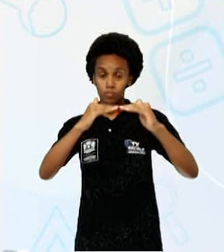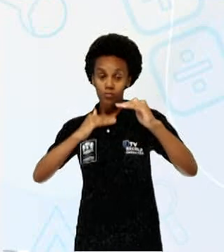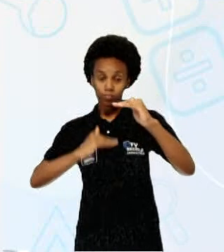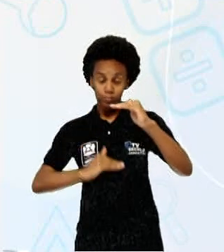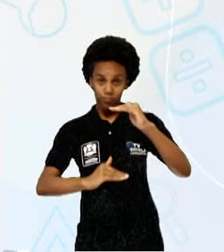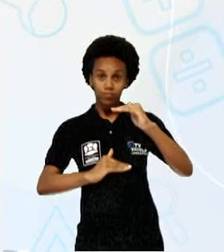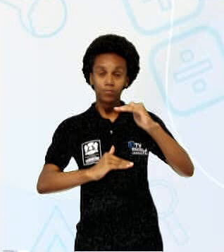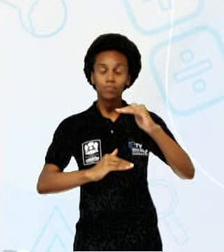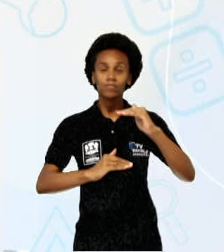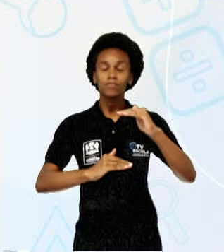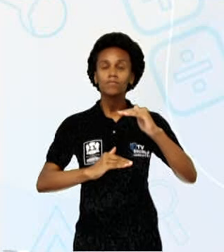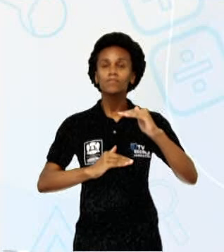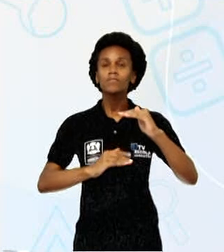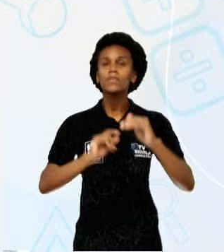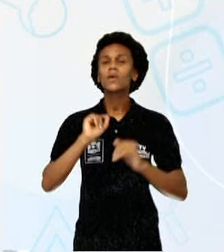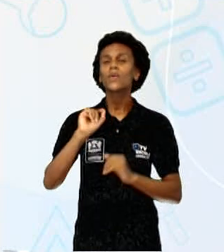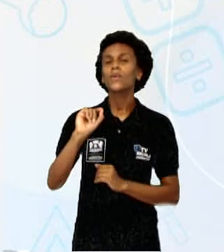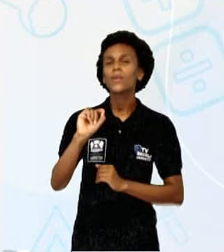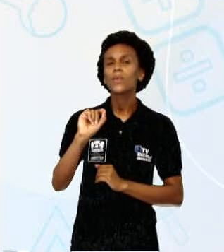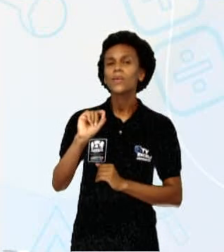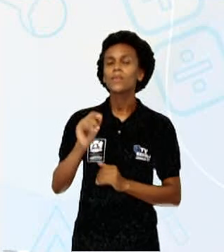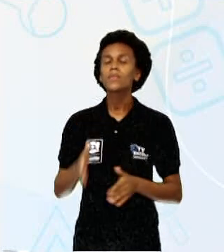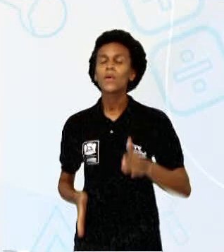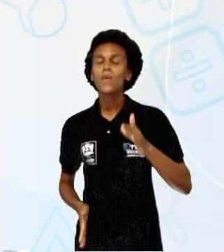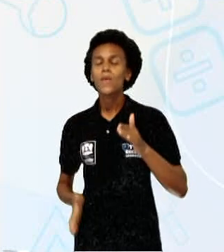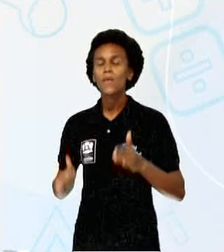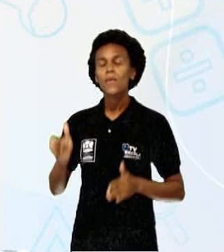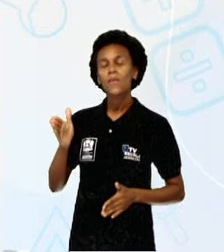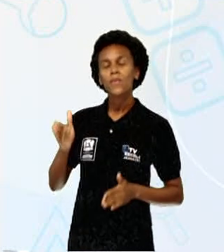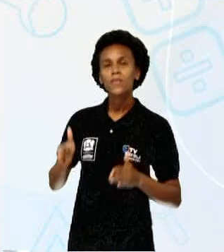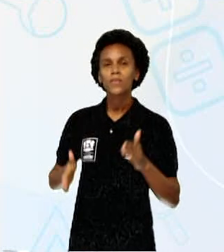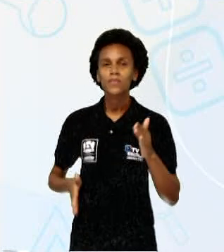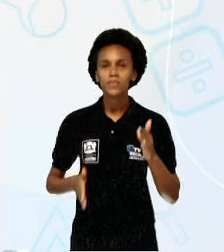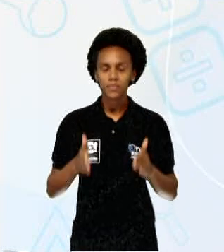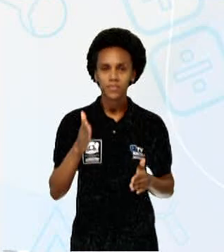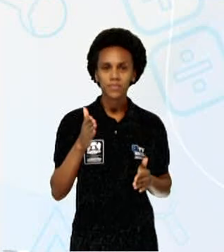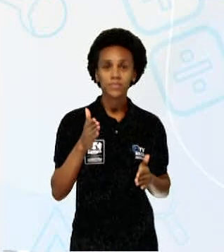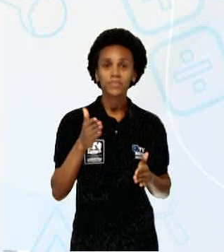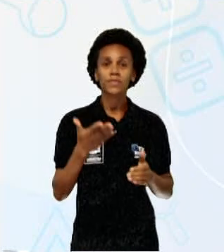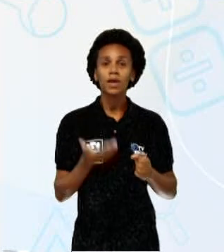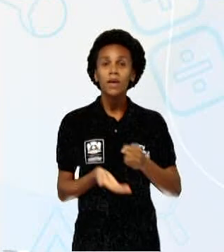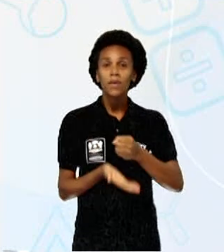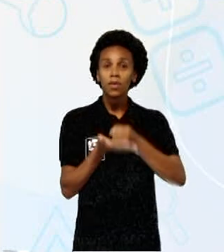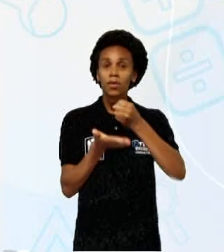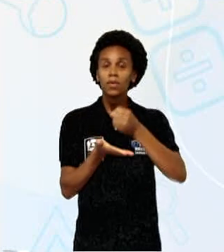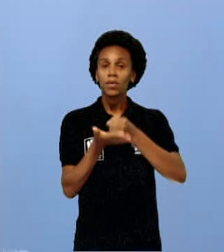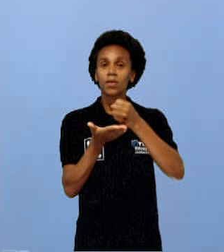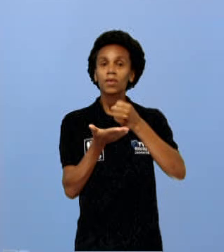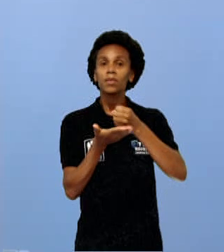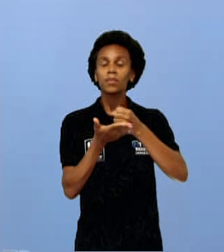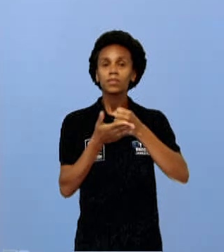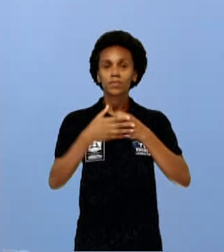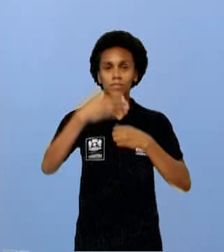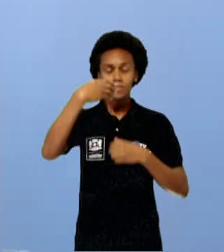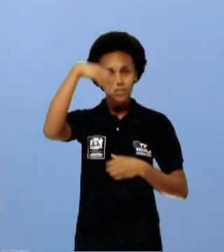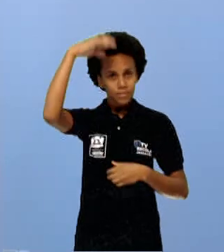na última prateleira O que é que tem nós temos os robôs os dinossauros e as petecas